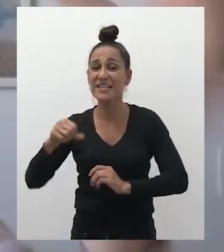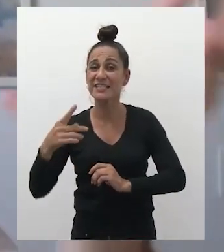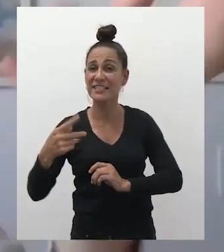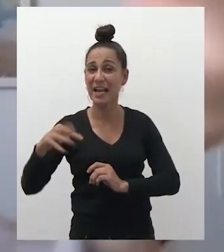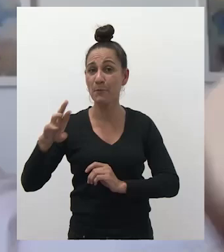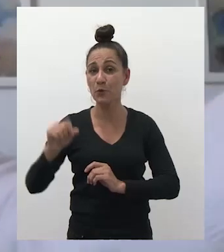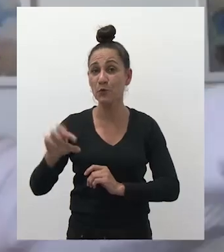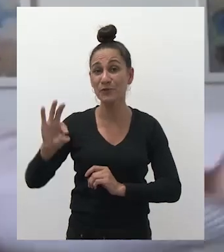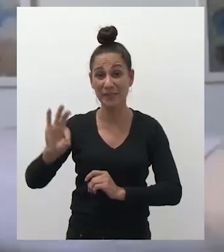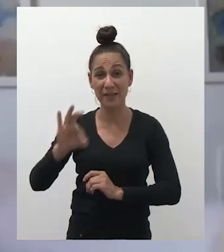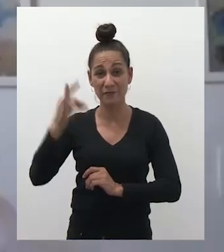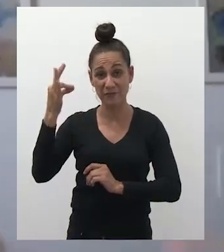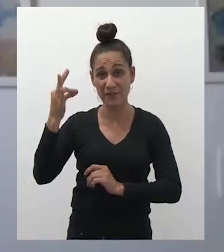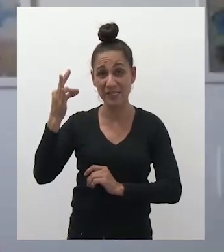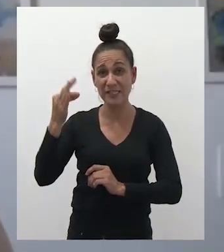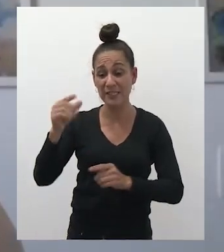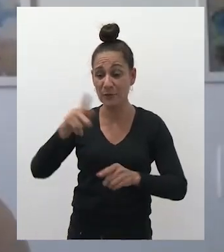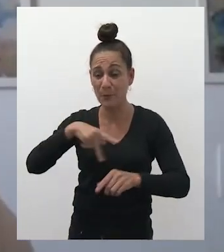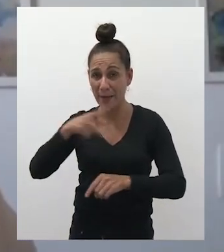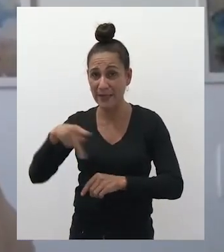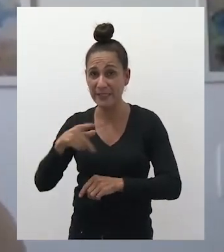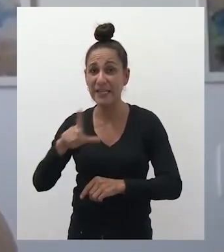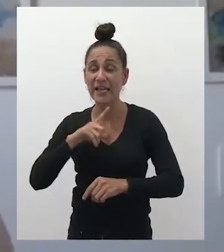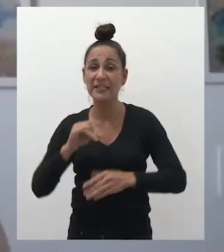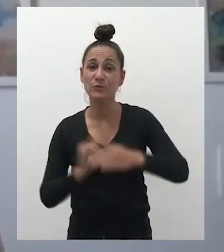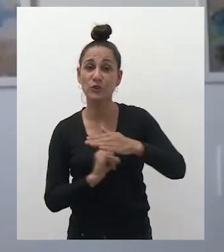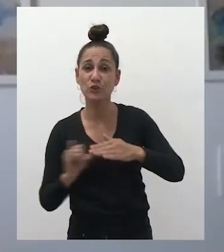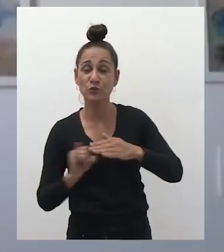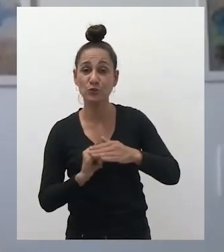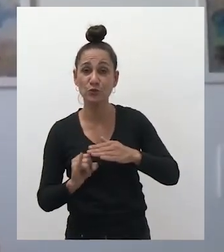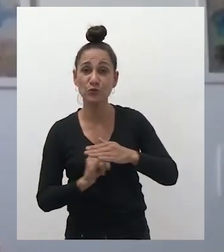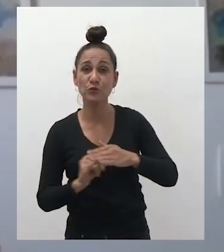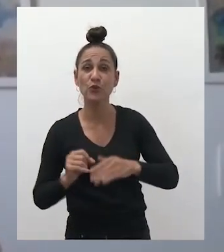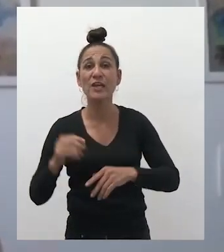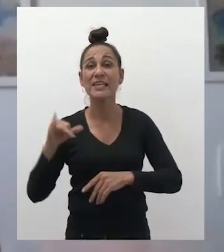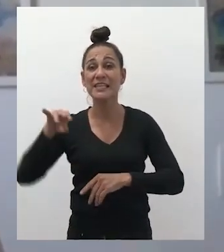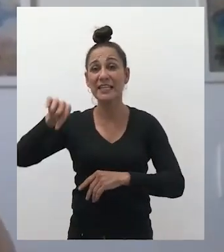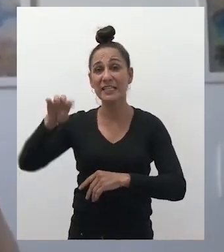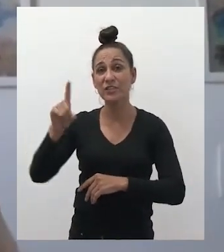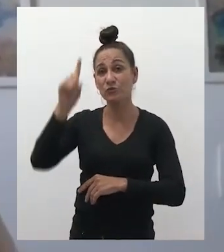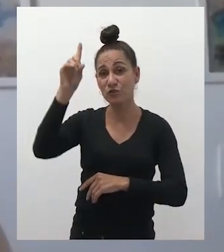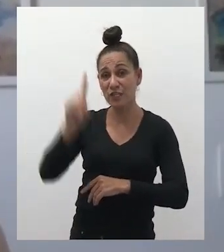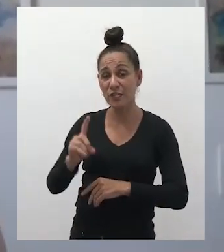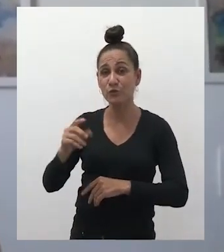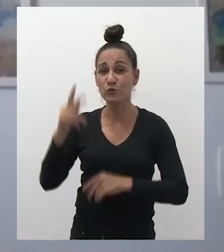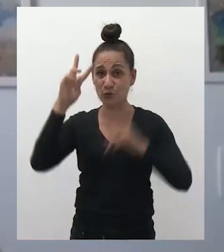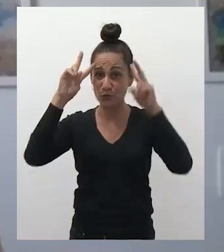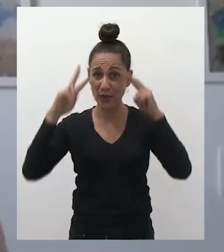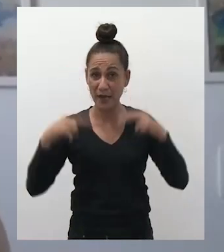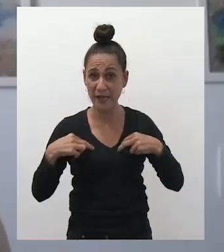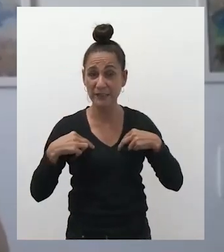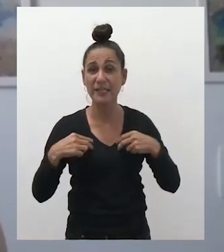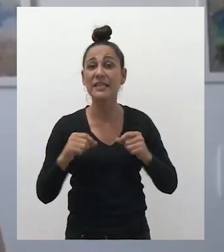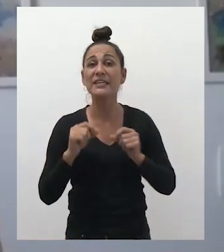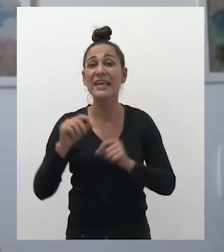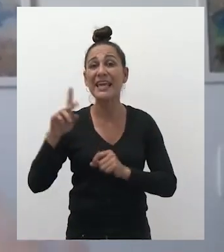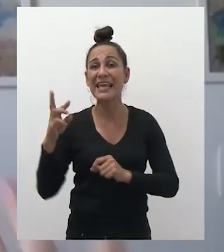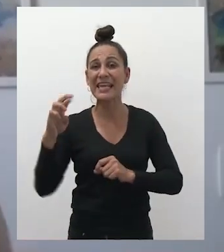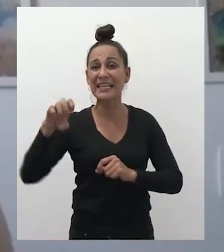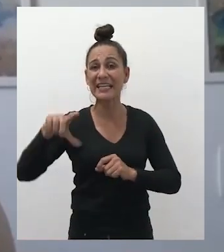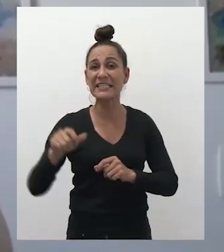Estrasburgo, na França, nós temos o Instituto Internacional dos Direitos Humanos, o Instituto René Cassin, que foi